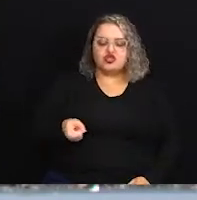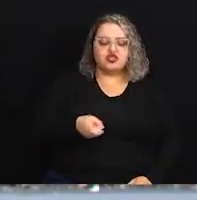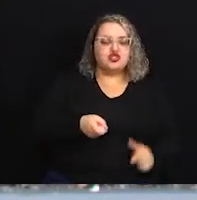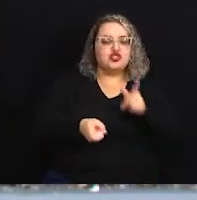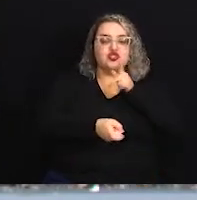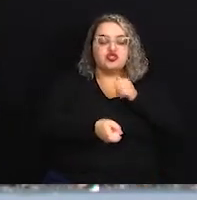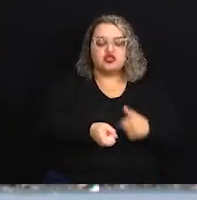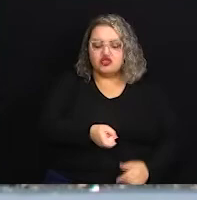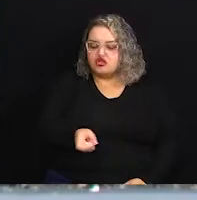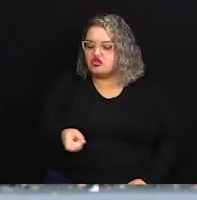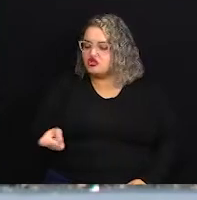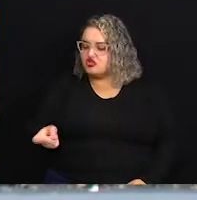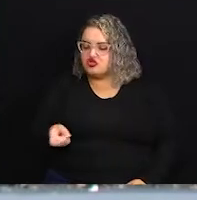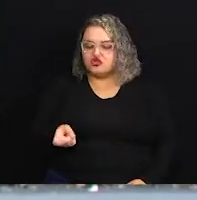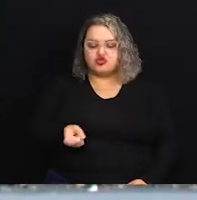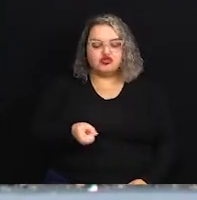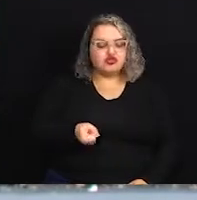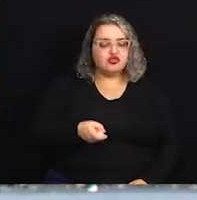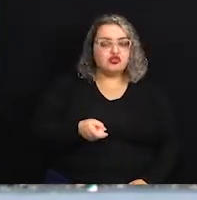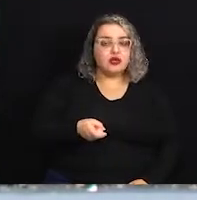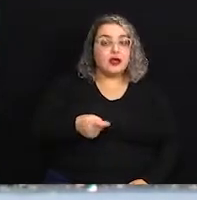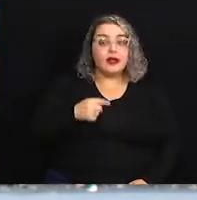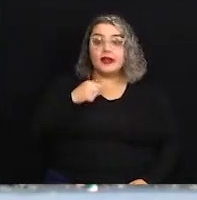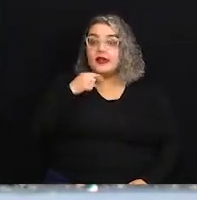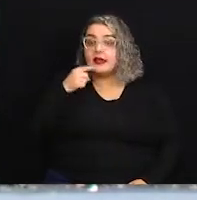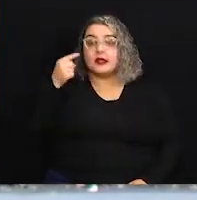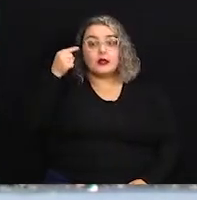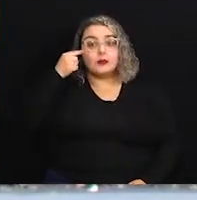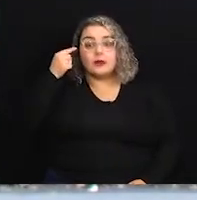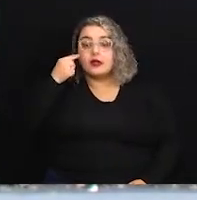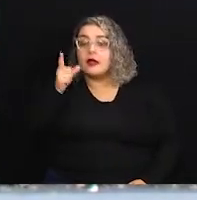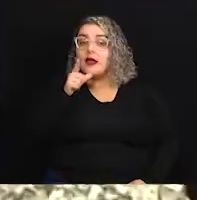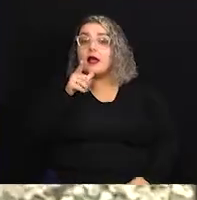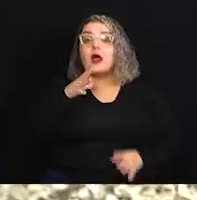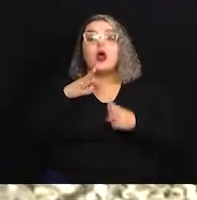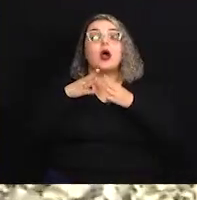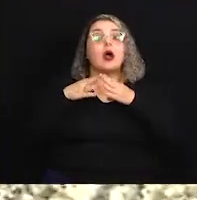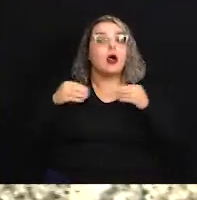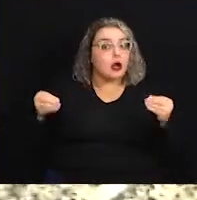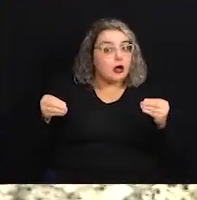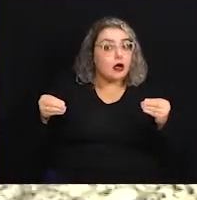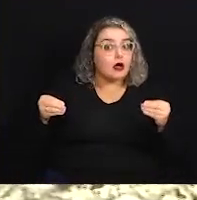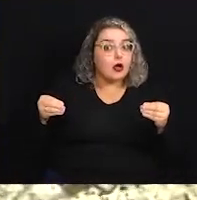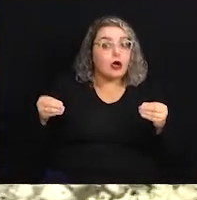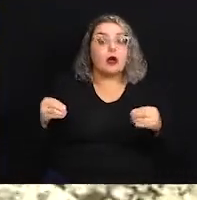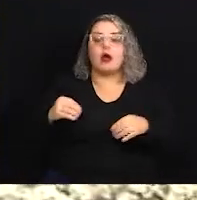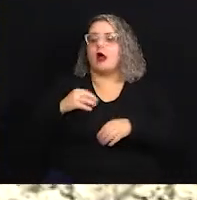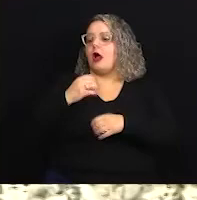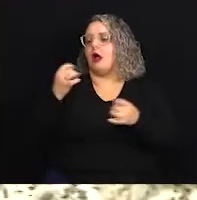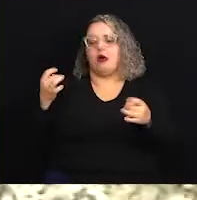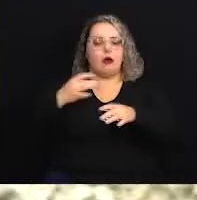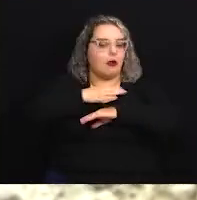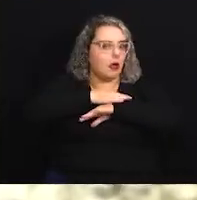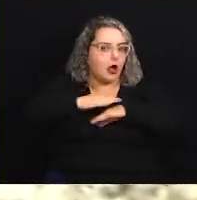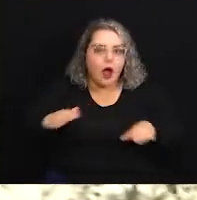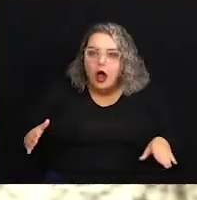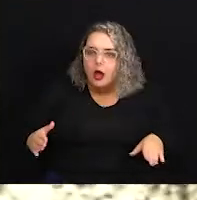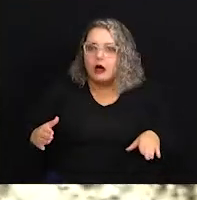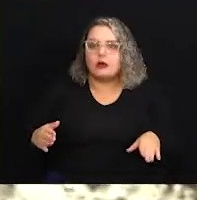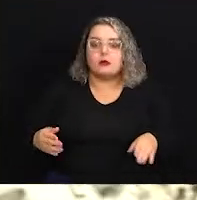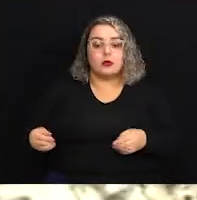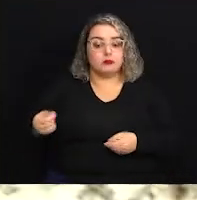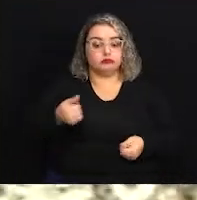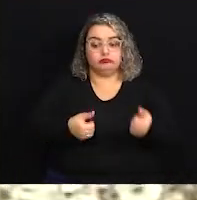Ninguém estava pensando que a água é um recurso escasso, é um recurso finito, que nós estamos sujeitos a uma